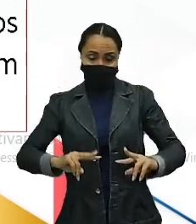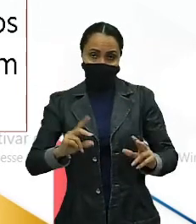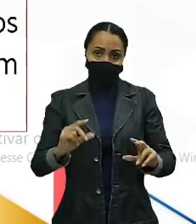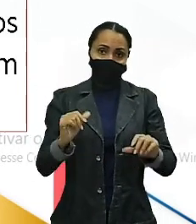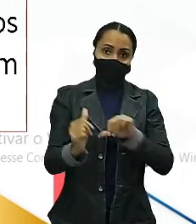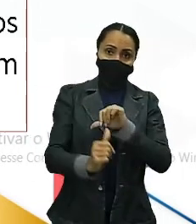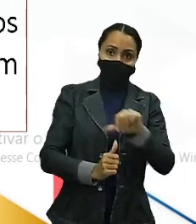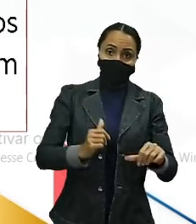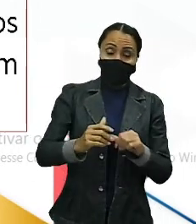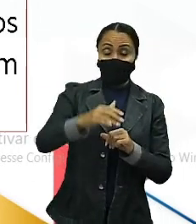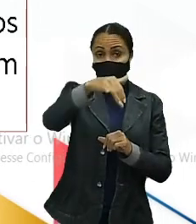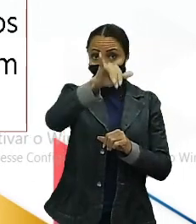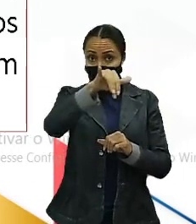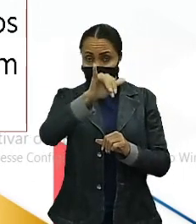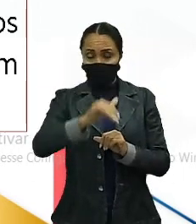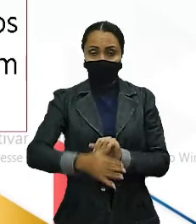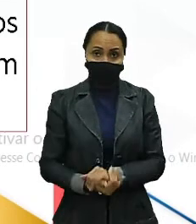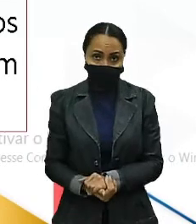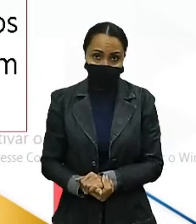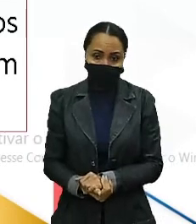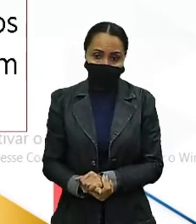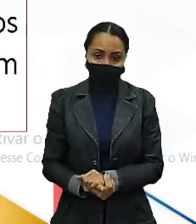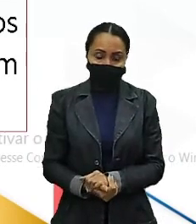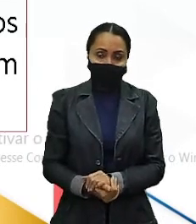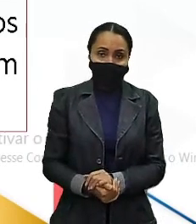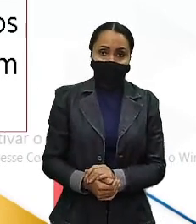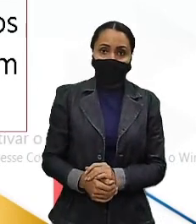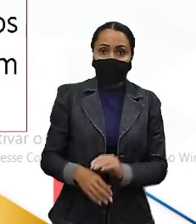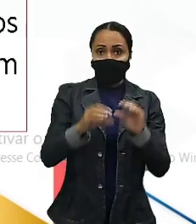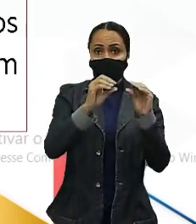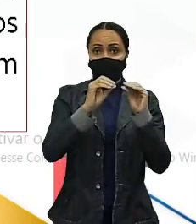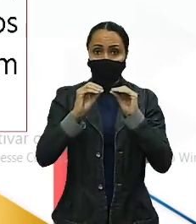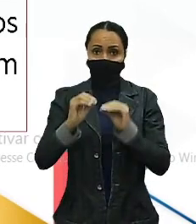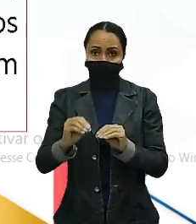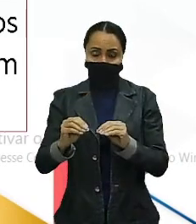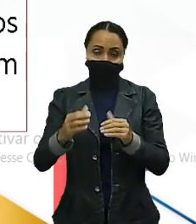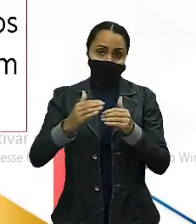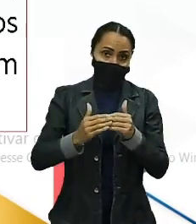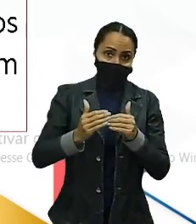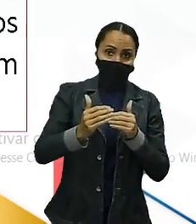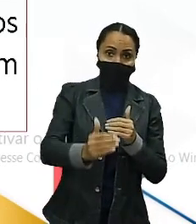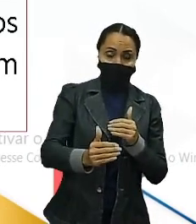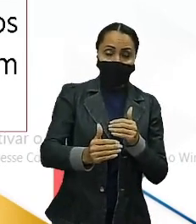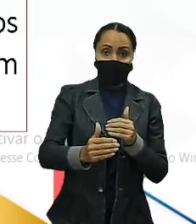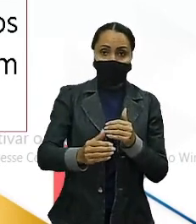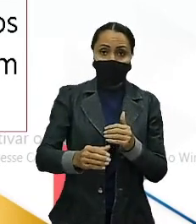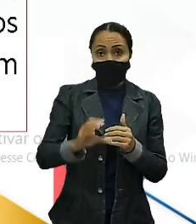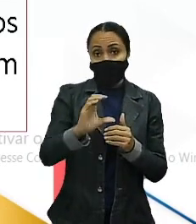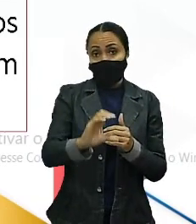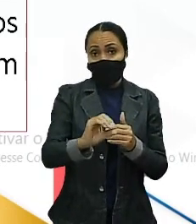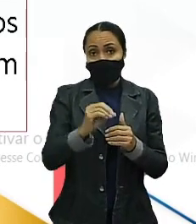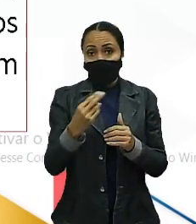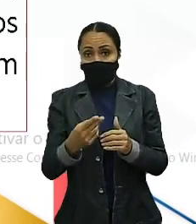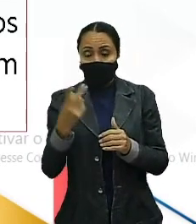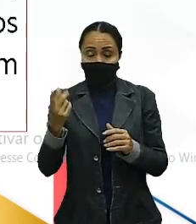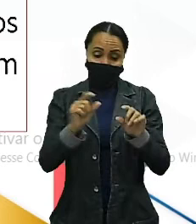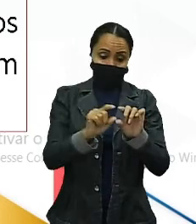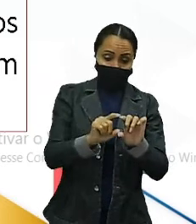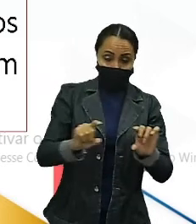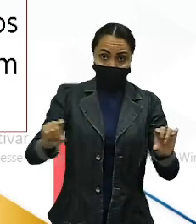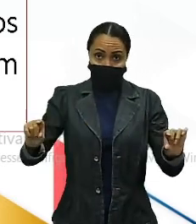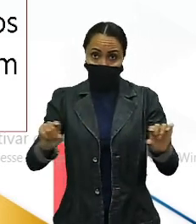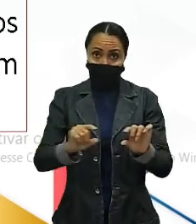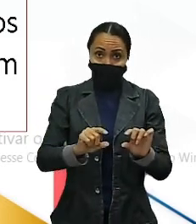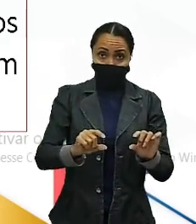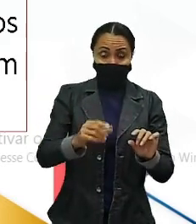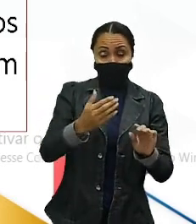o eixo do Y. E se ela se desloca para frente ou no sentido horizontal ou